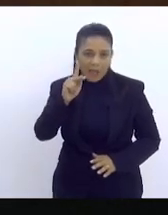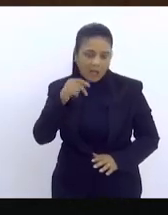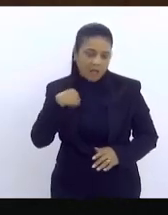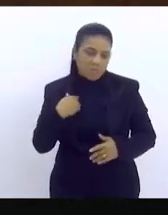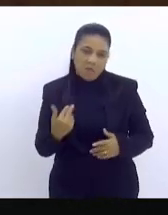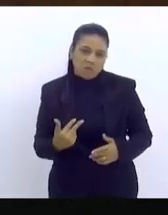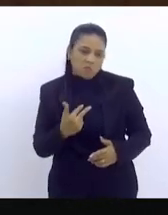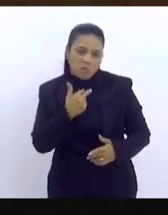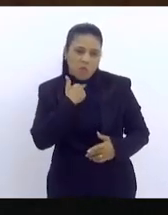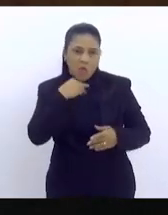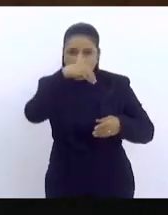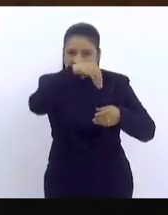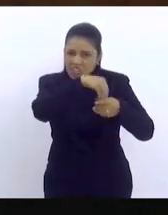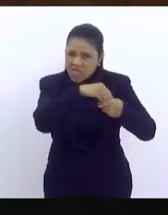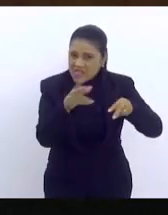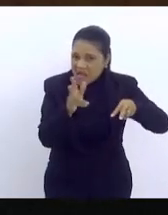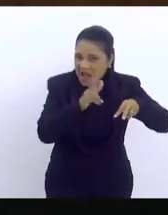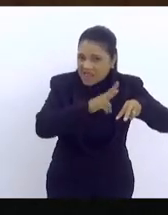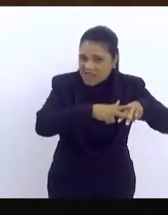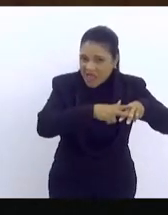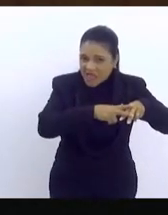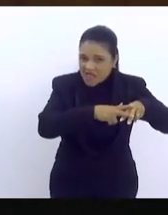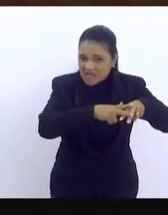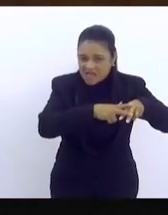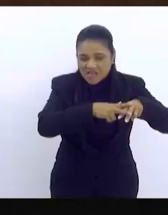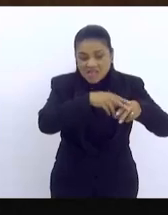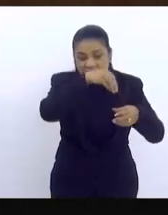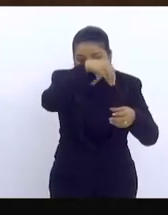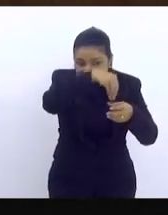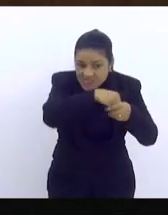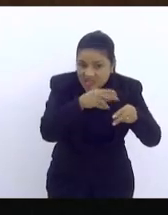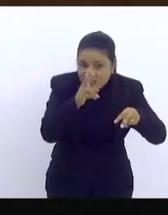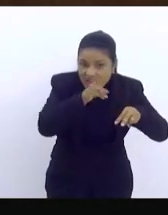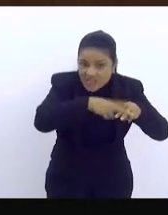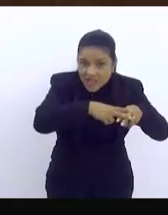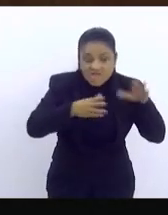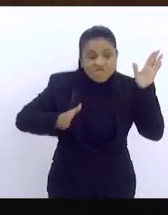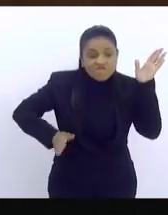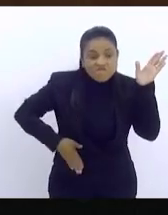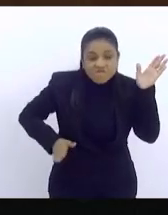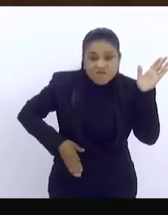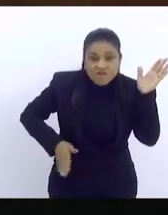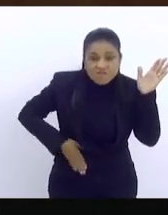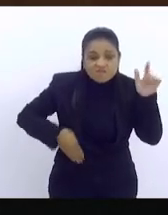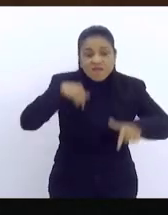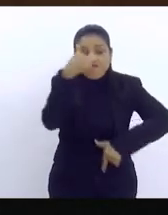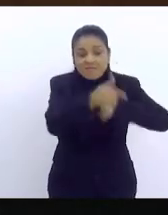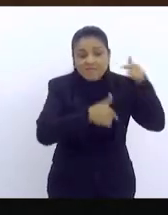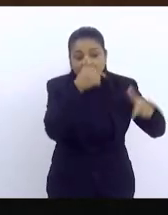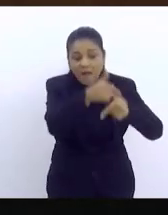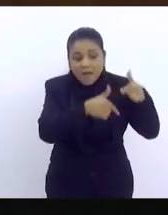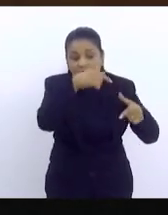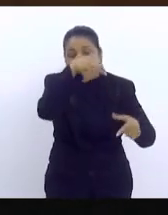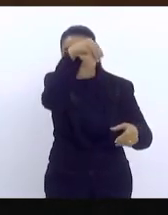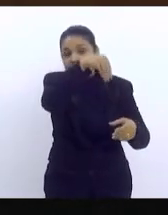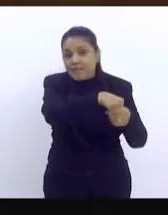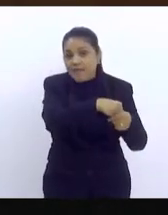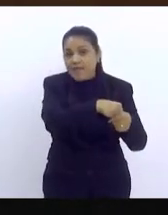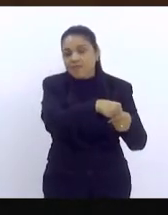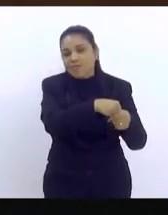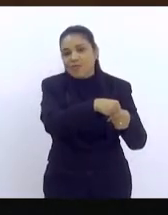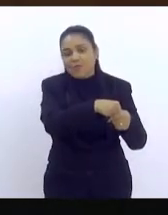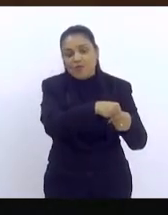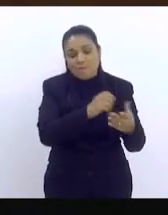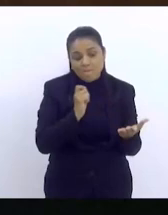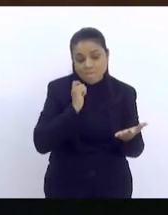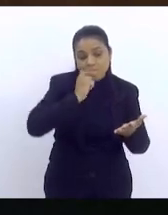vagabundo aliás vagabundo tinha que estar trabalhando dentro da cadeia para pagar a despesa dele que ele fica lá fazendo